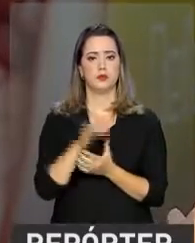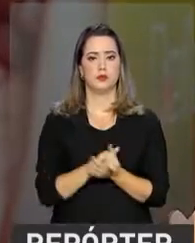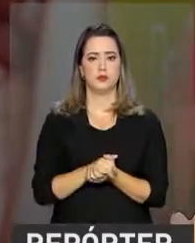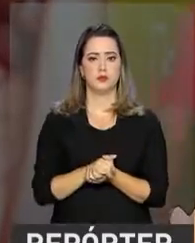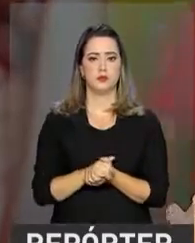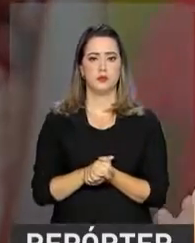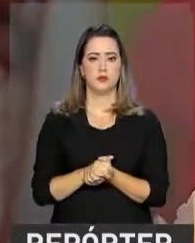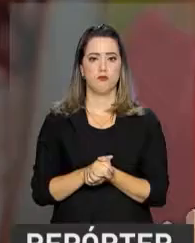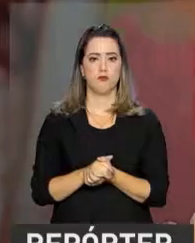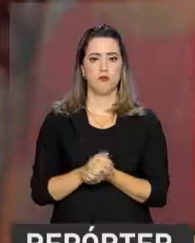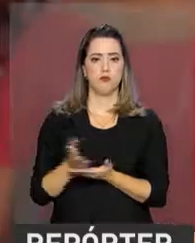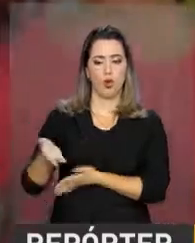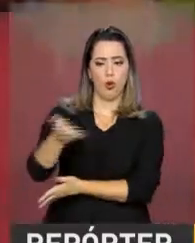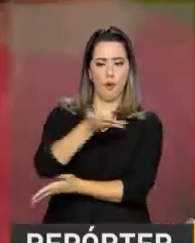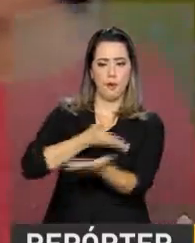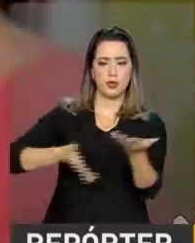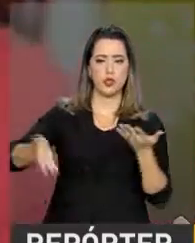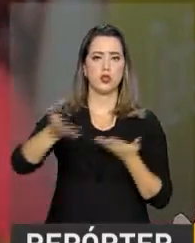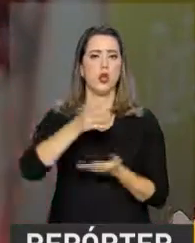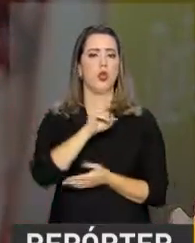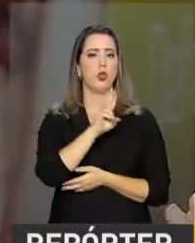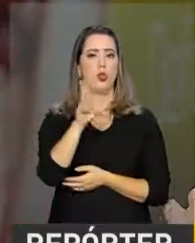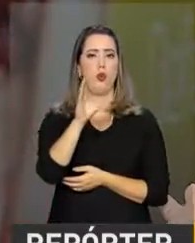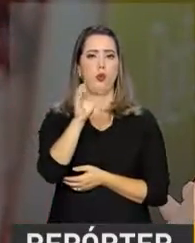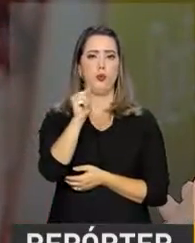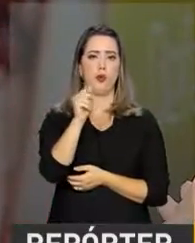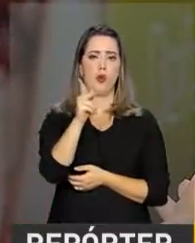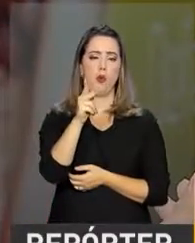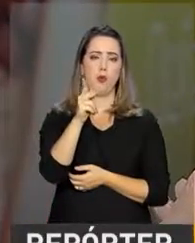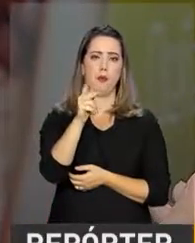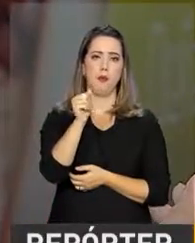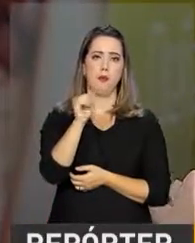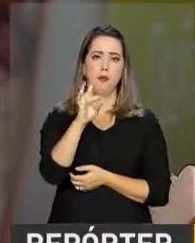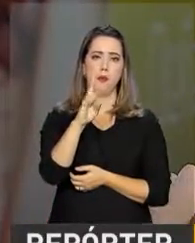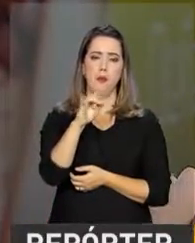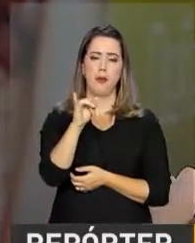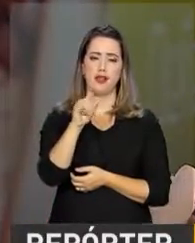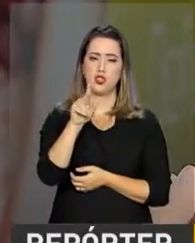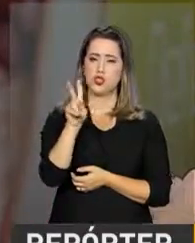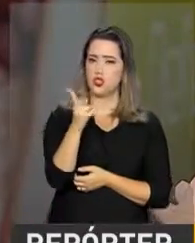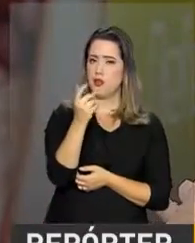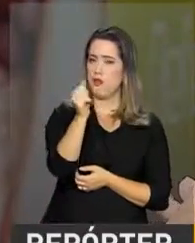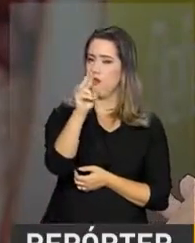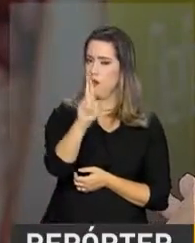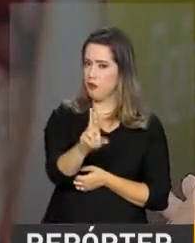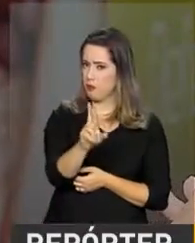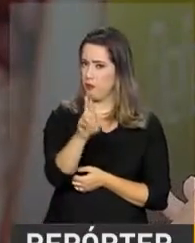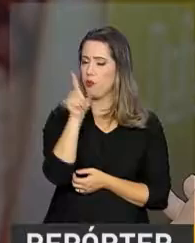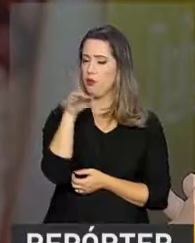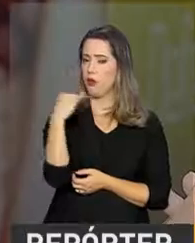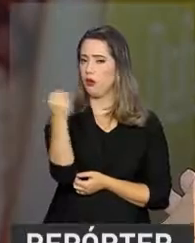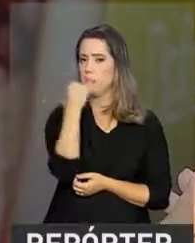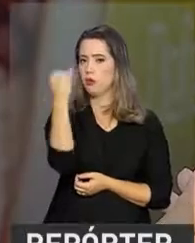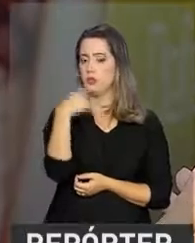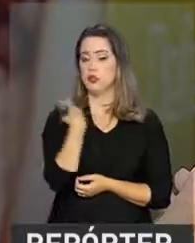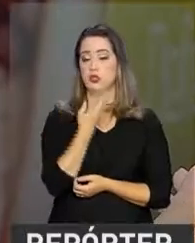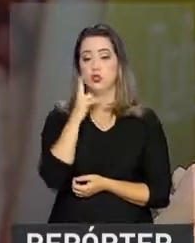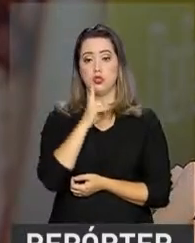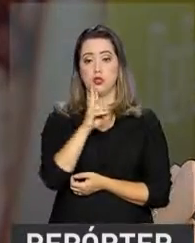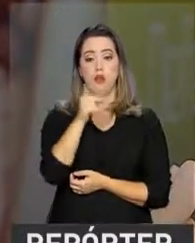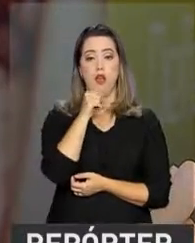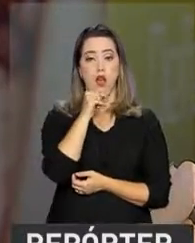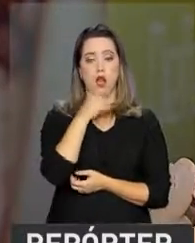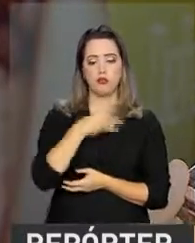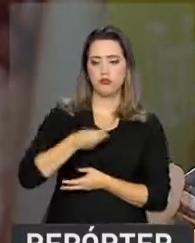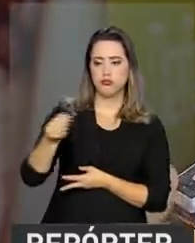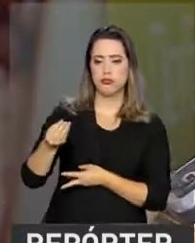é uma palavra muito rica em significados, né? Ela tem um significado concreto em que a gente vê a água sendo compartilhada,